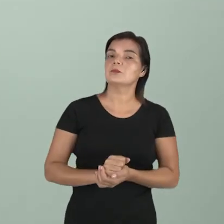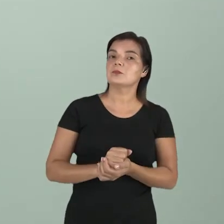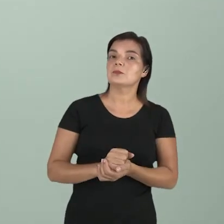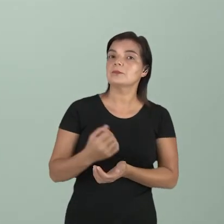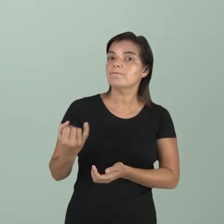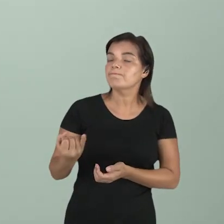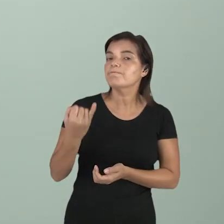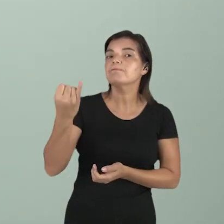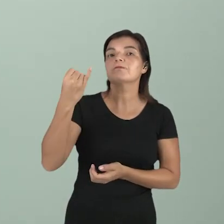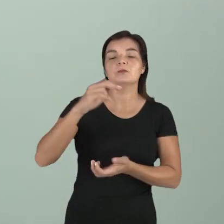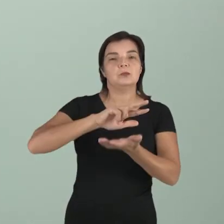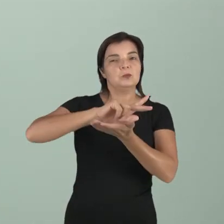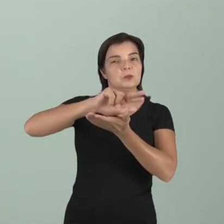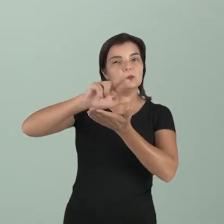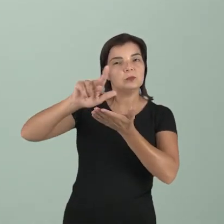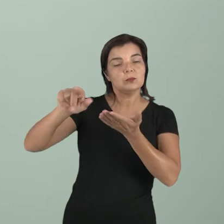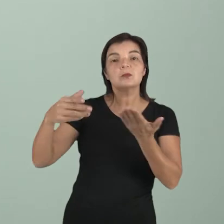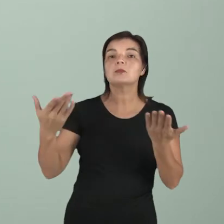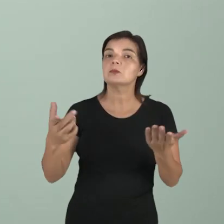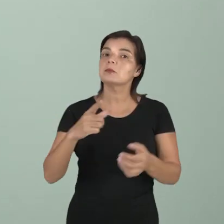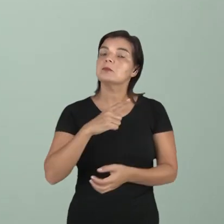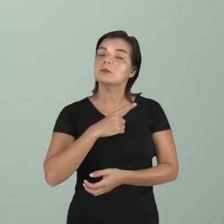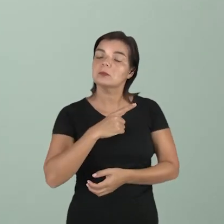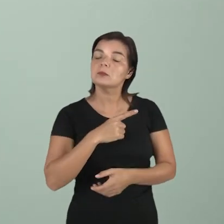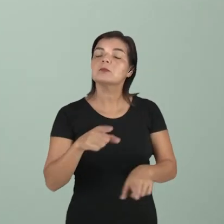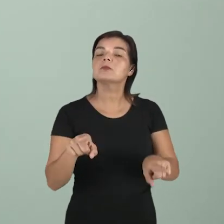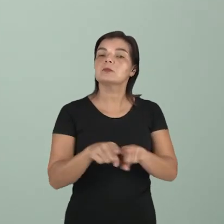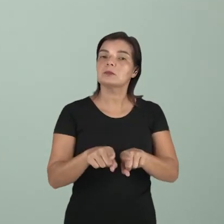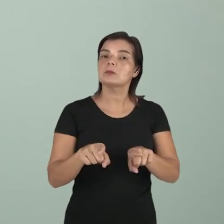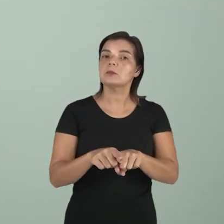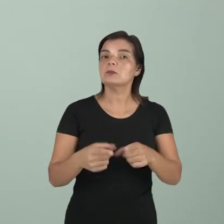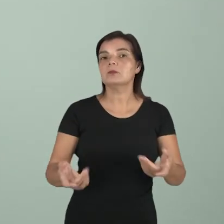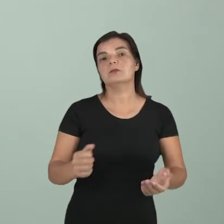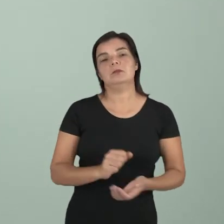nossos municípios, como uma maneira de falar, uma maneira...